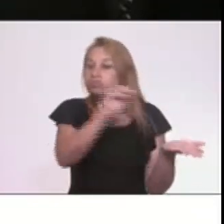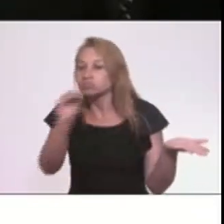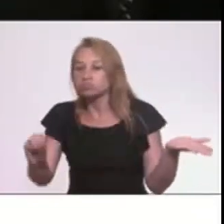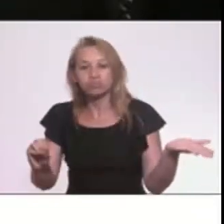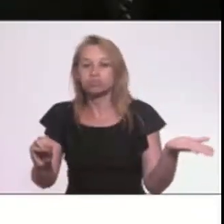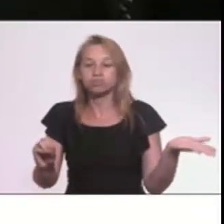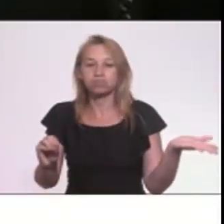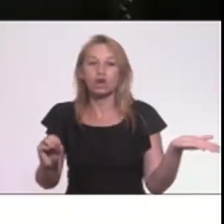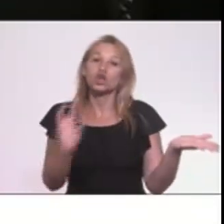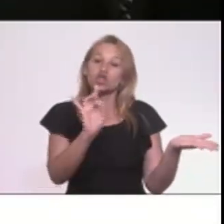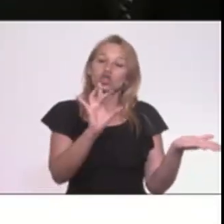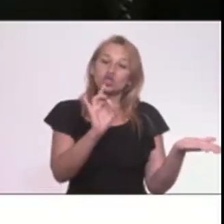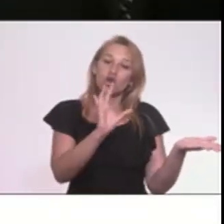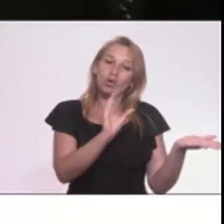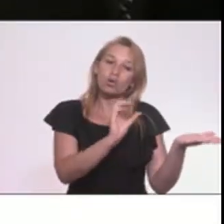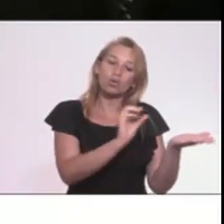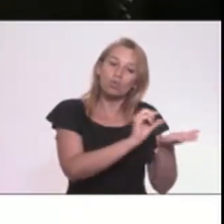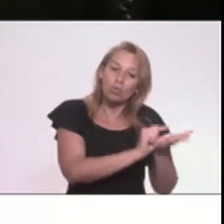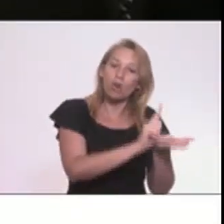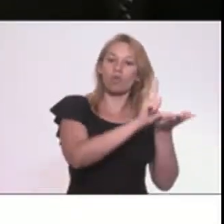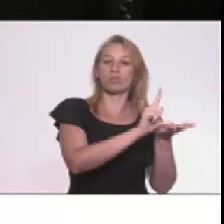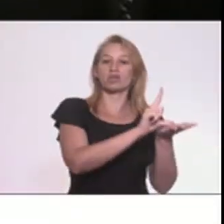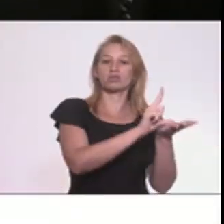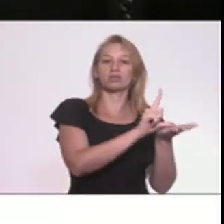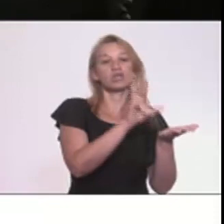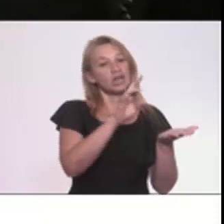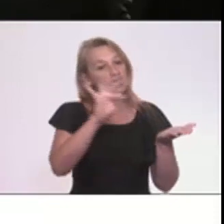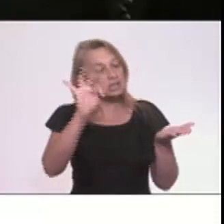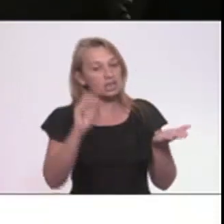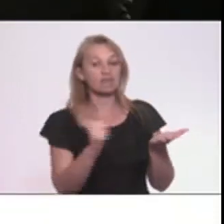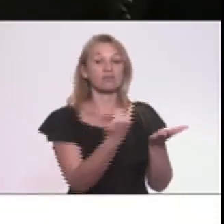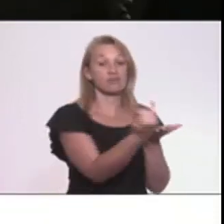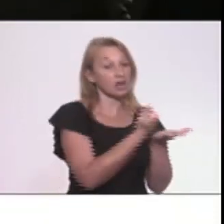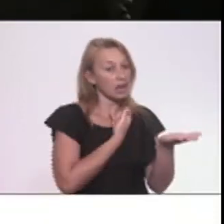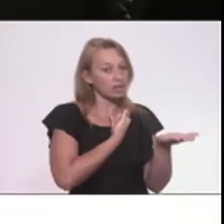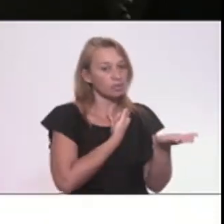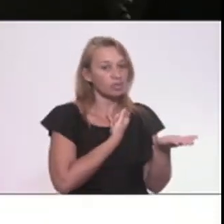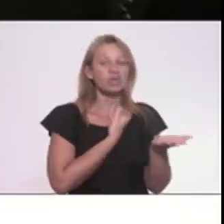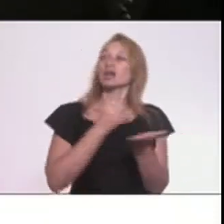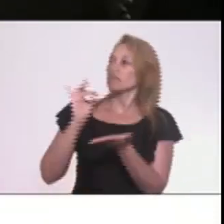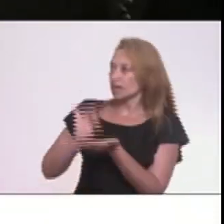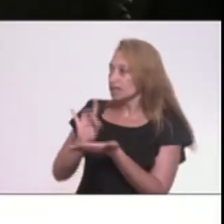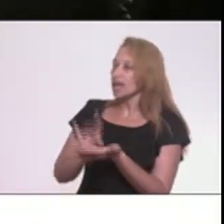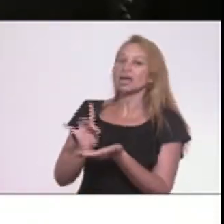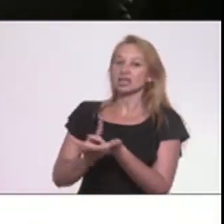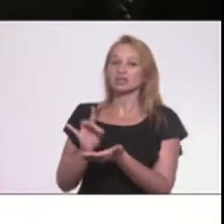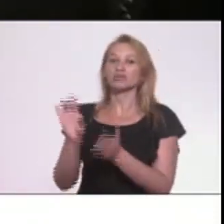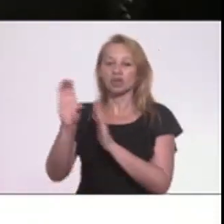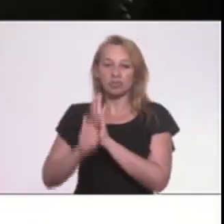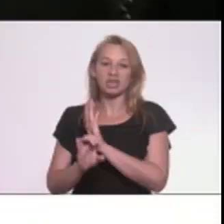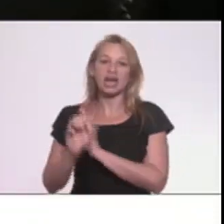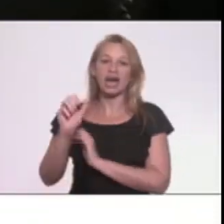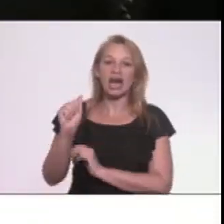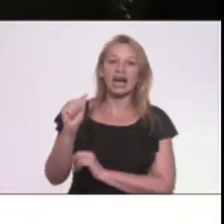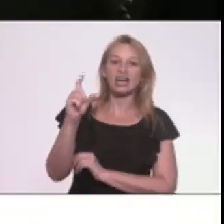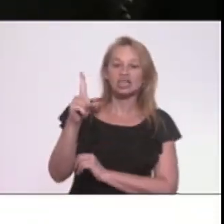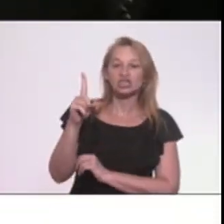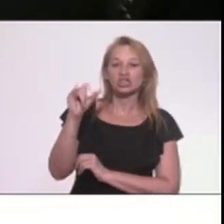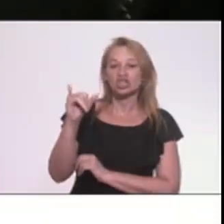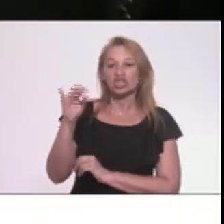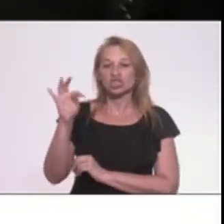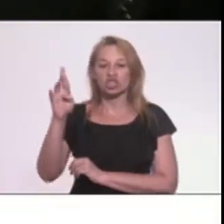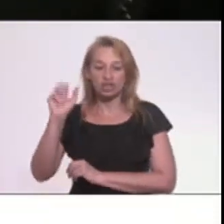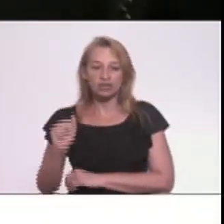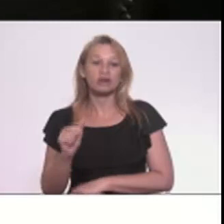com aumento de receita. Pelo menos isso foi me passado, né? É verdade, foi emenda aditiva. Exatamente. Na questão do